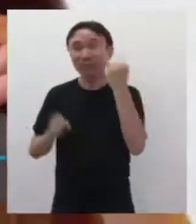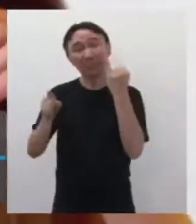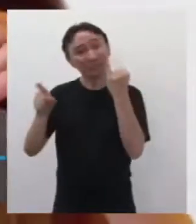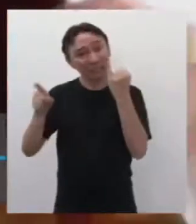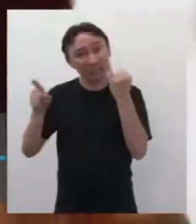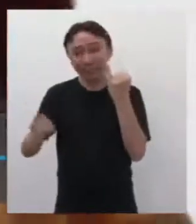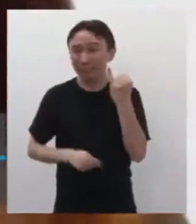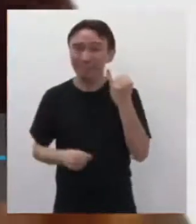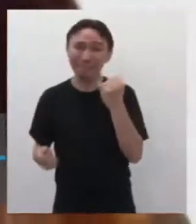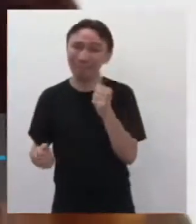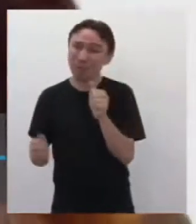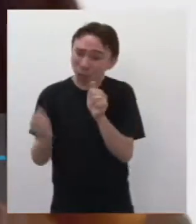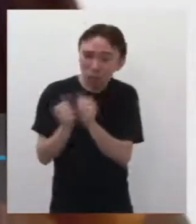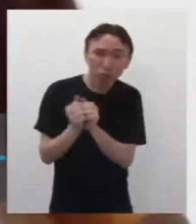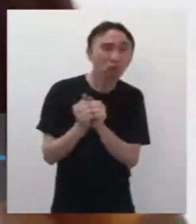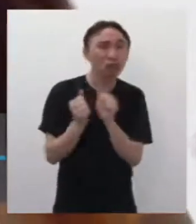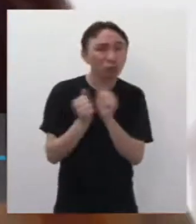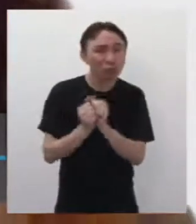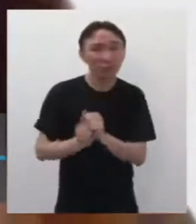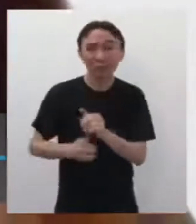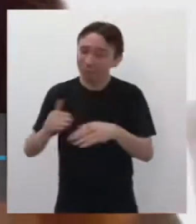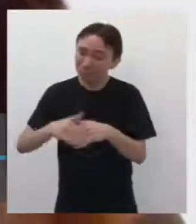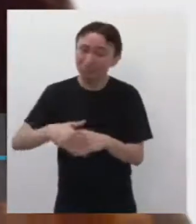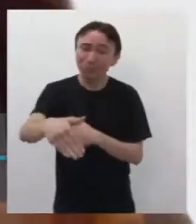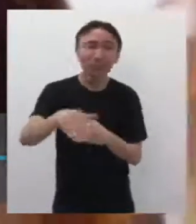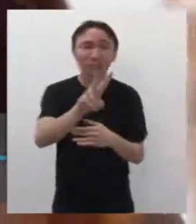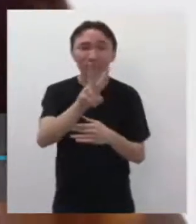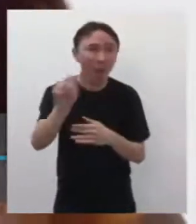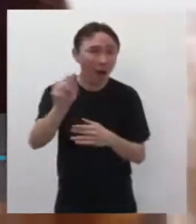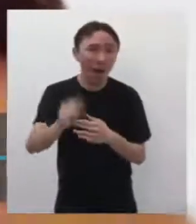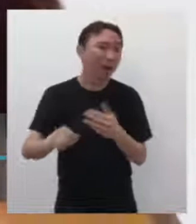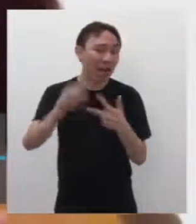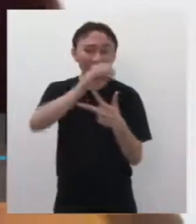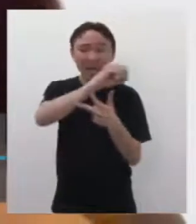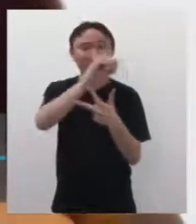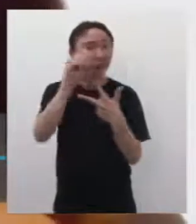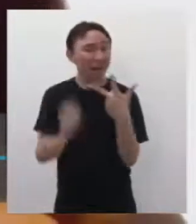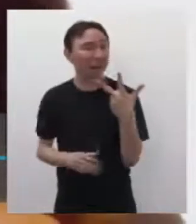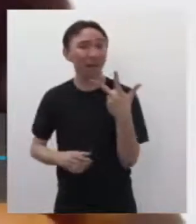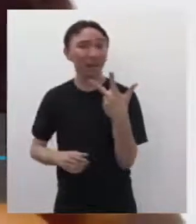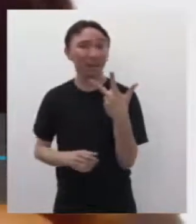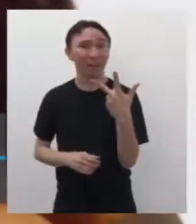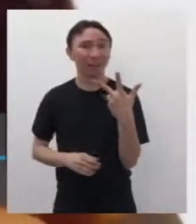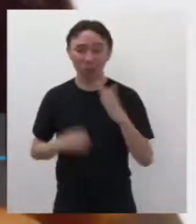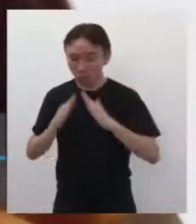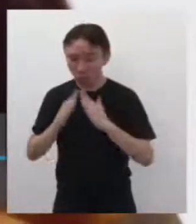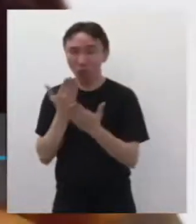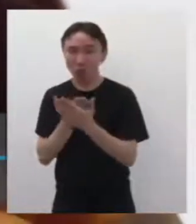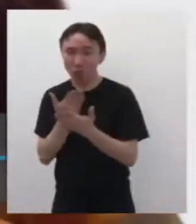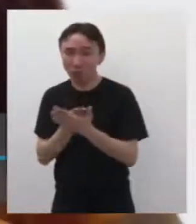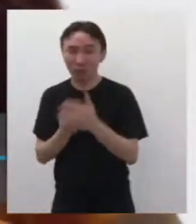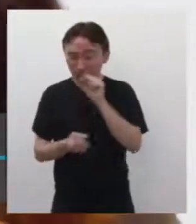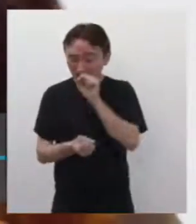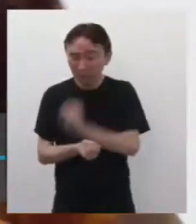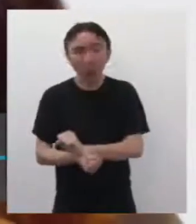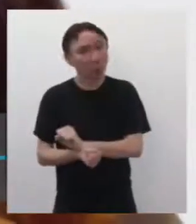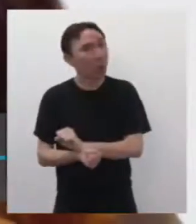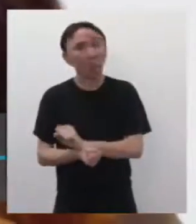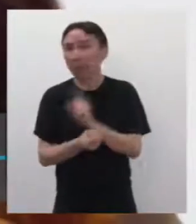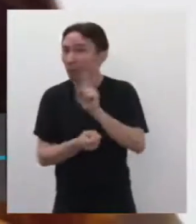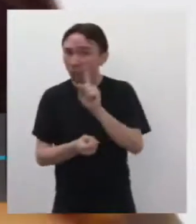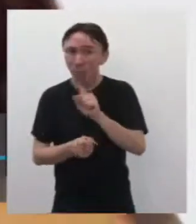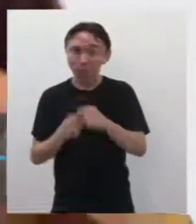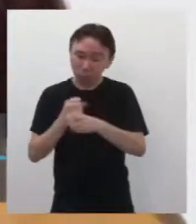a escola não parou, ano que vem eles continuam, né? Então, precisa desse conteúdo, precisa